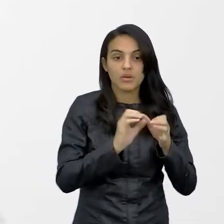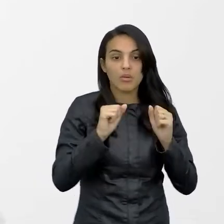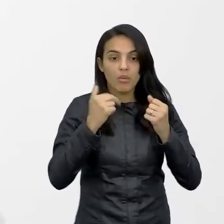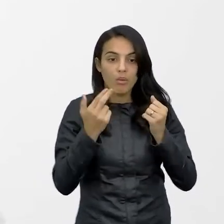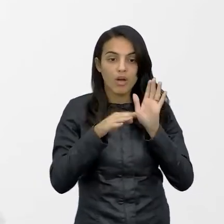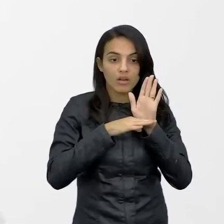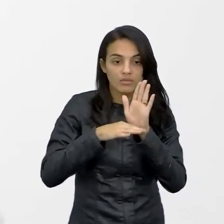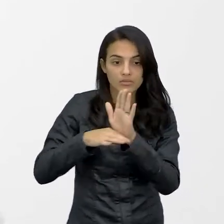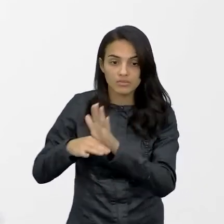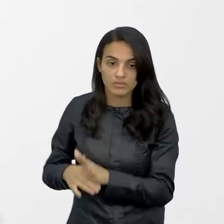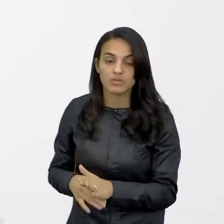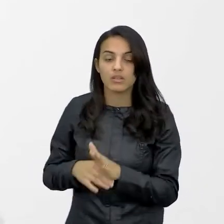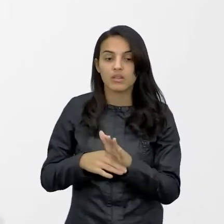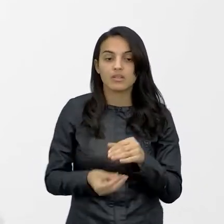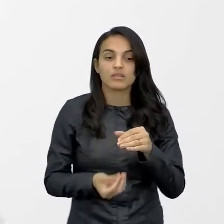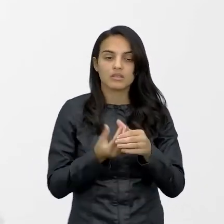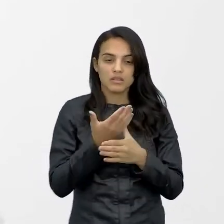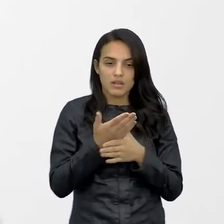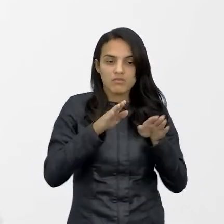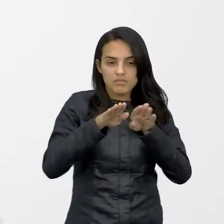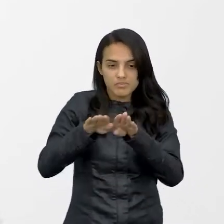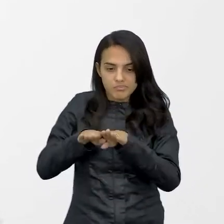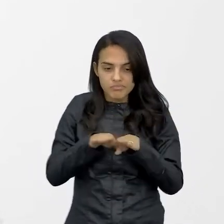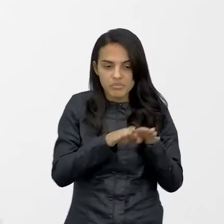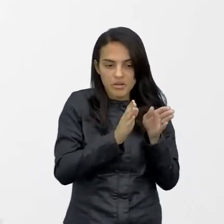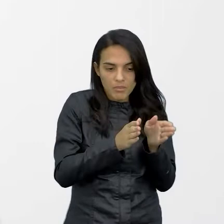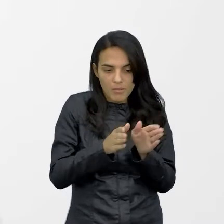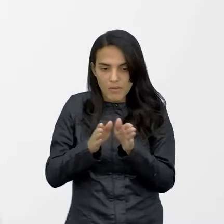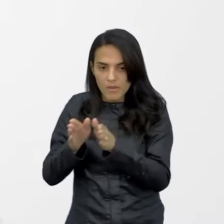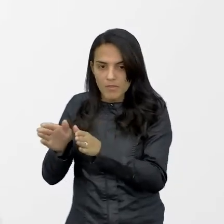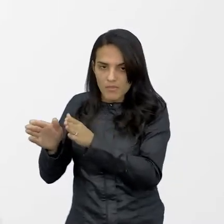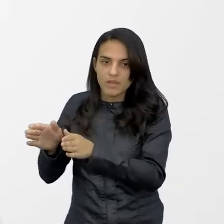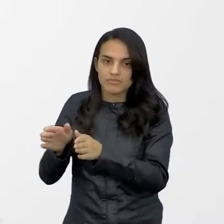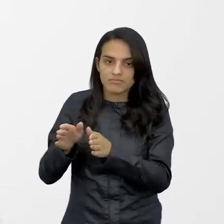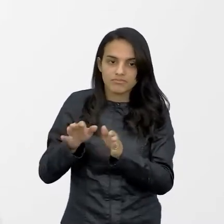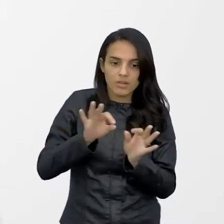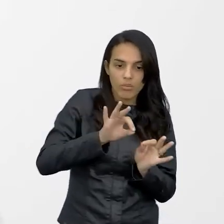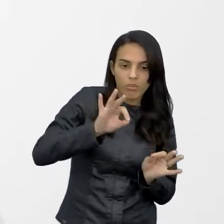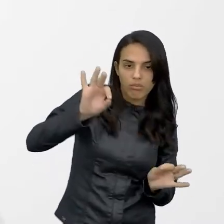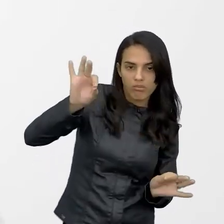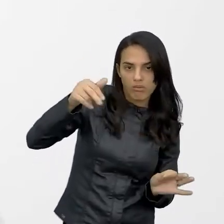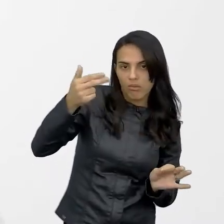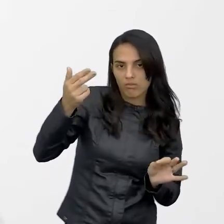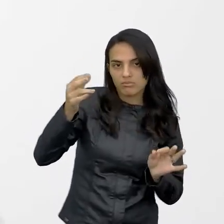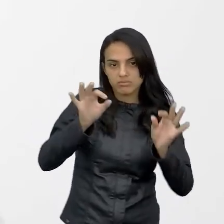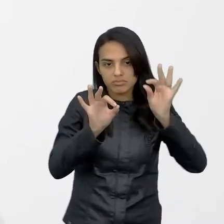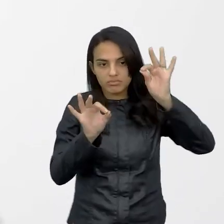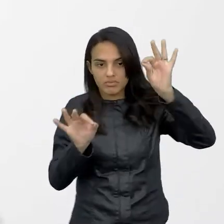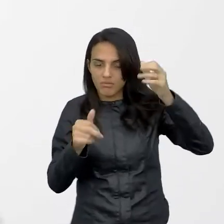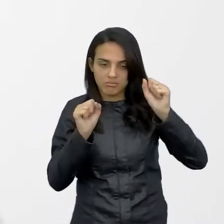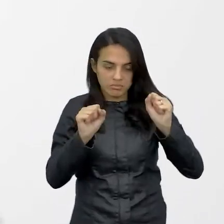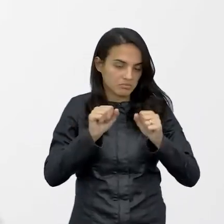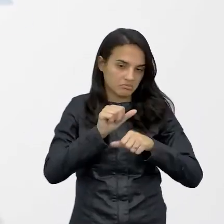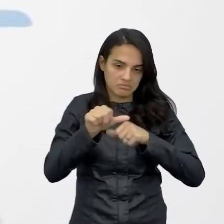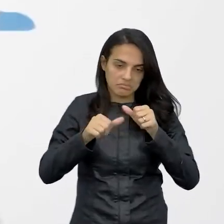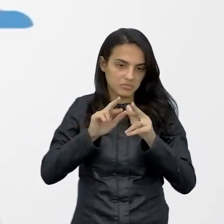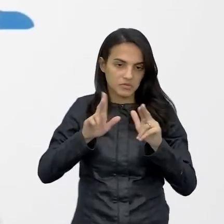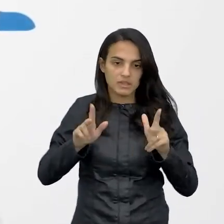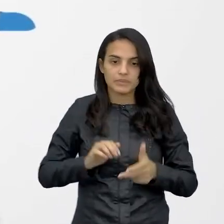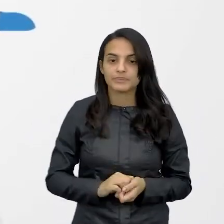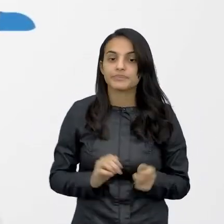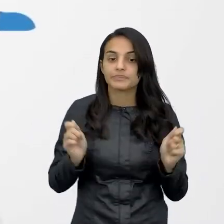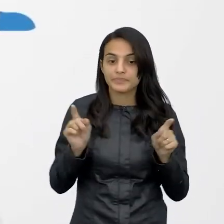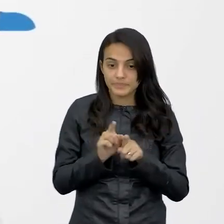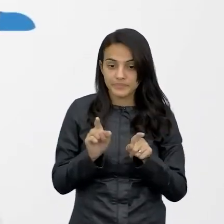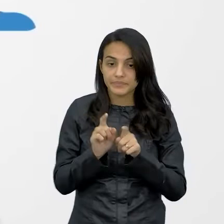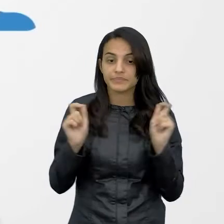cooperar, resultando no surgimento de padrões de organização de baixo para cima. Com autonomia e adaptação, também vem